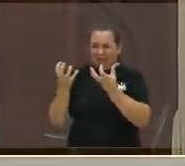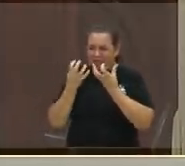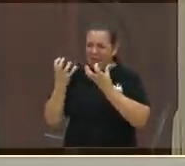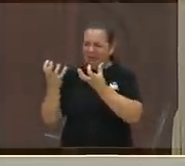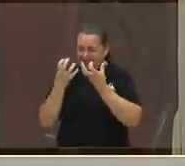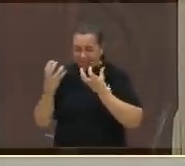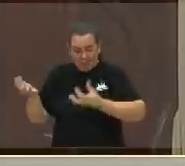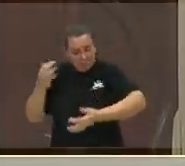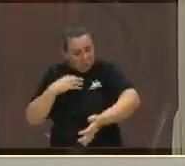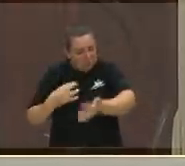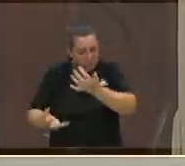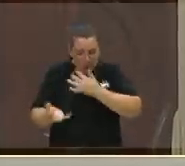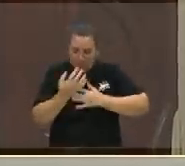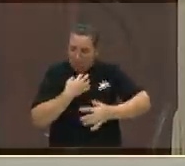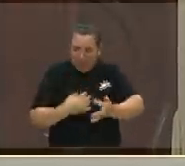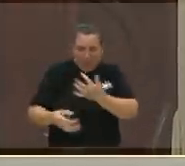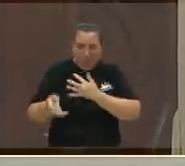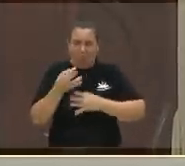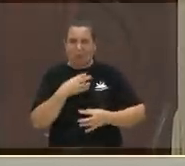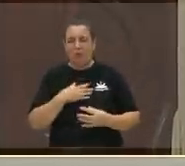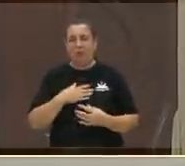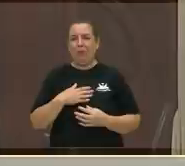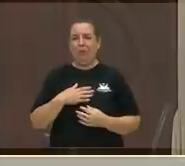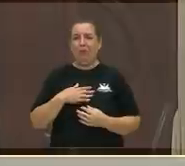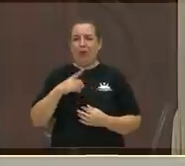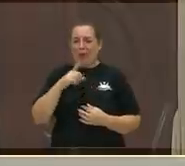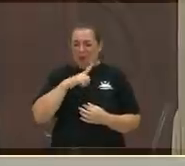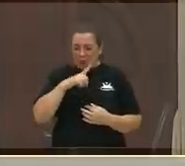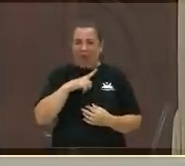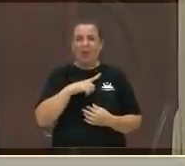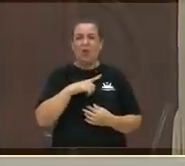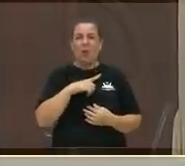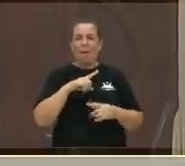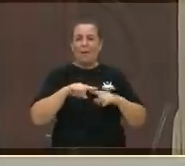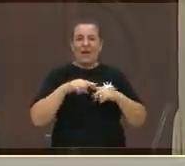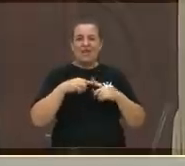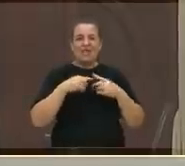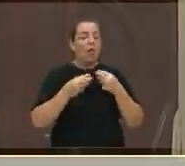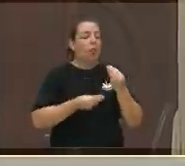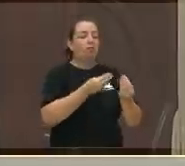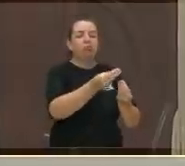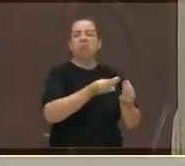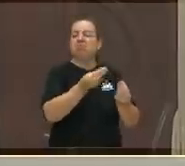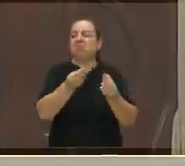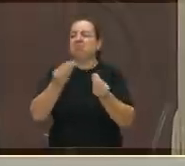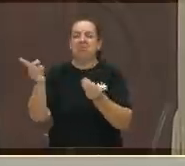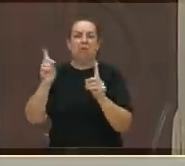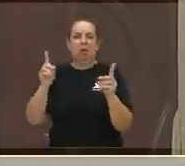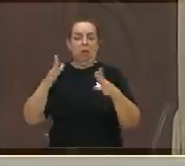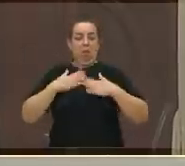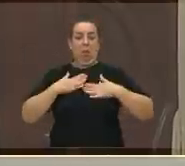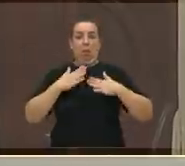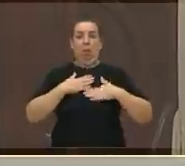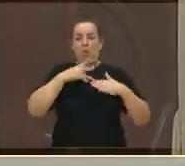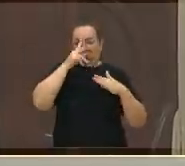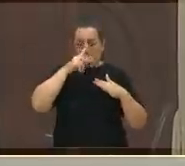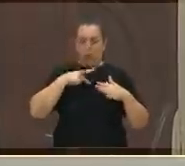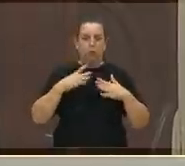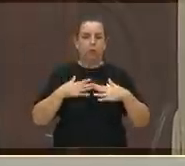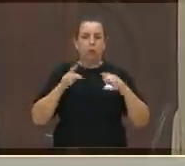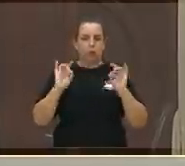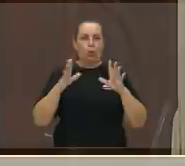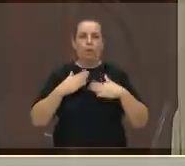que apareça meu filho e não reparto é meu esse